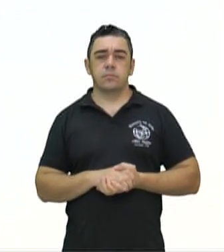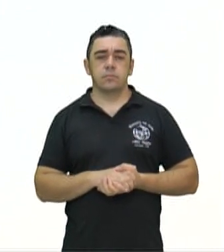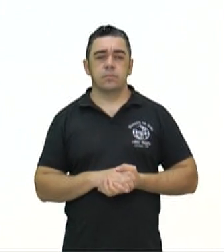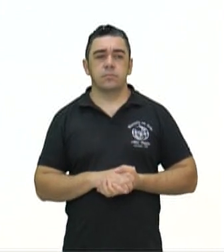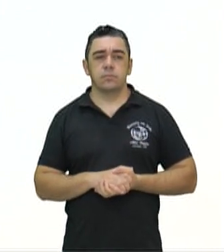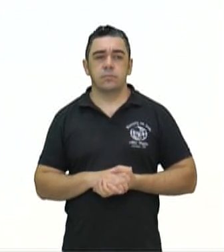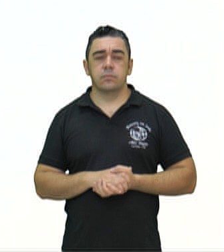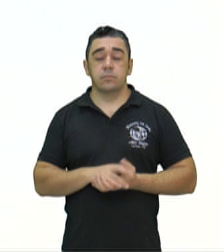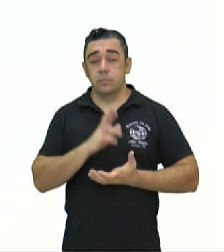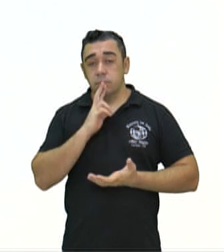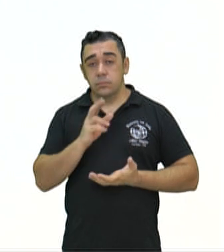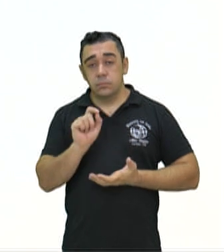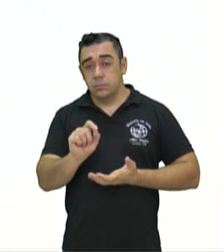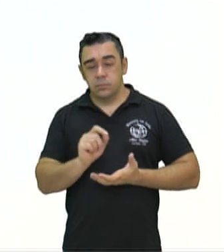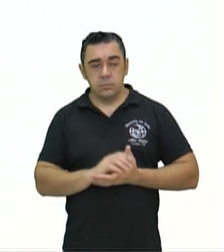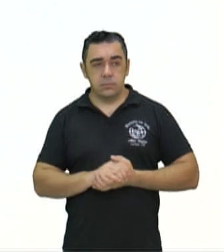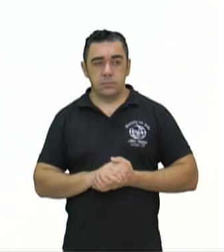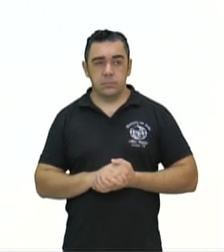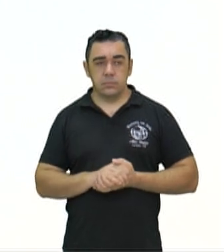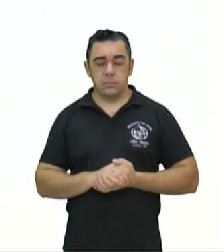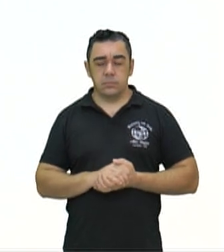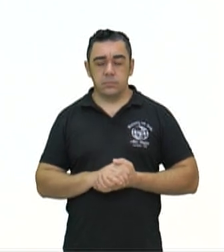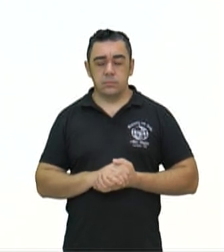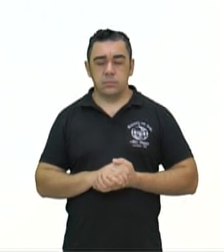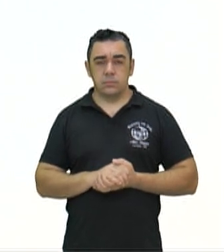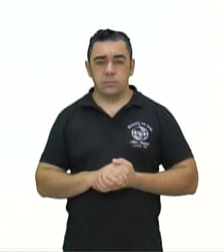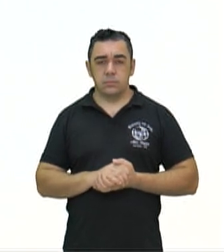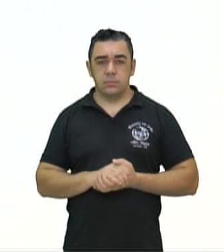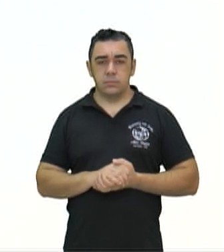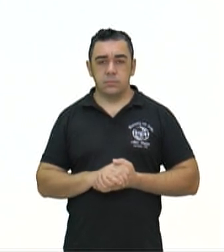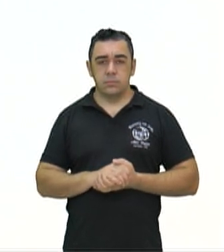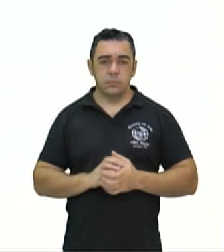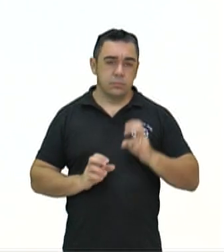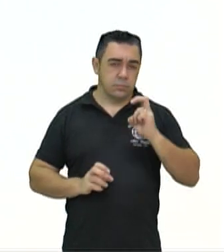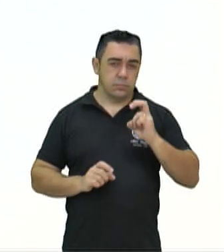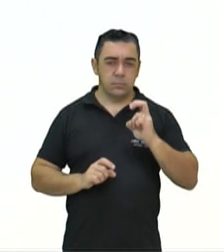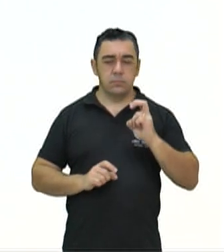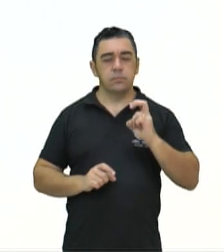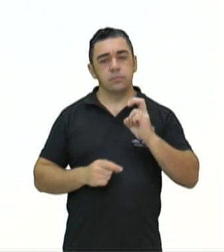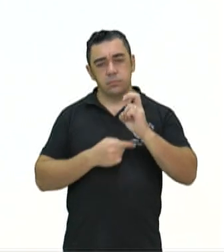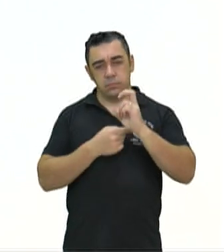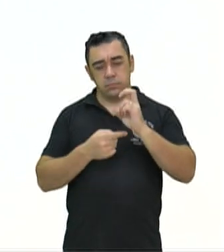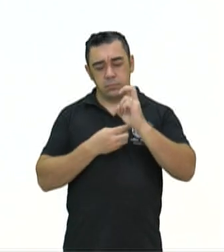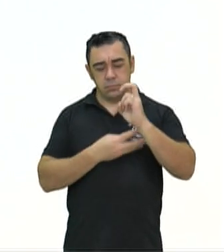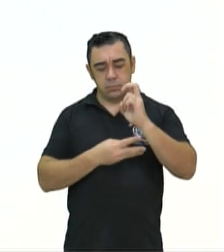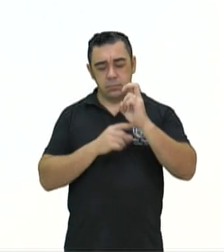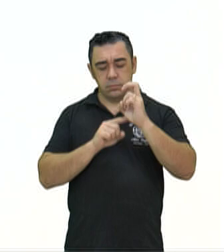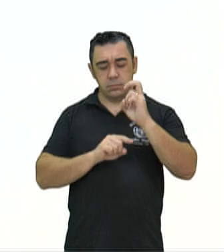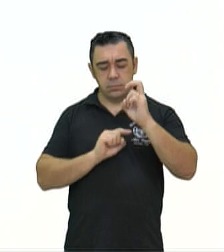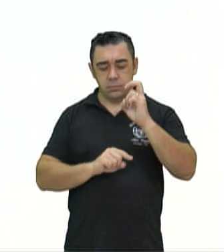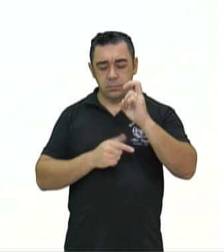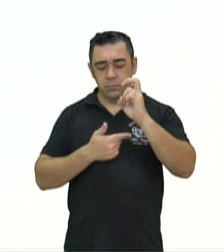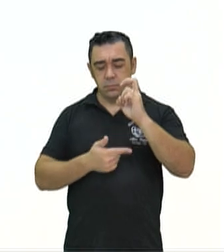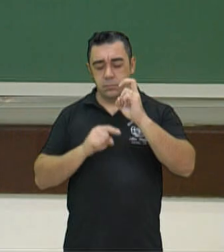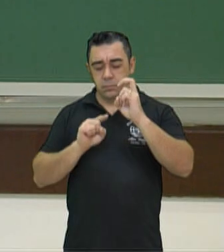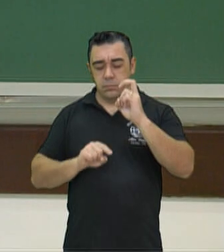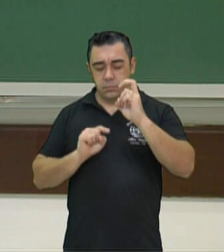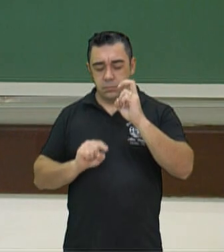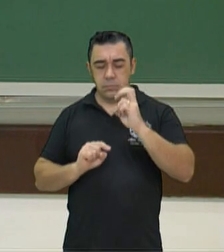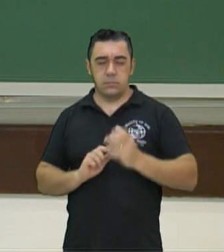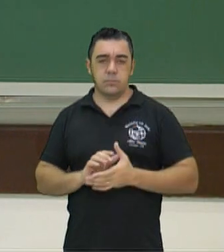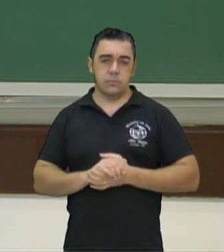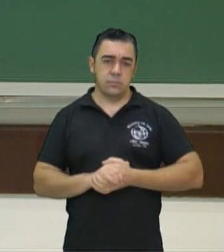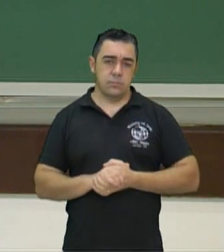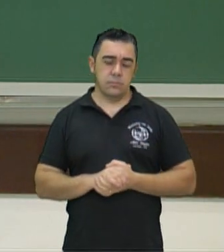igual a 2. Então, resultou em 5 fatorial divididos por 3 fatorial multiplicado